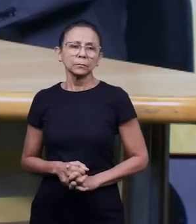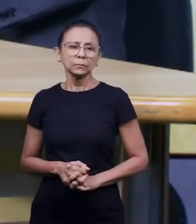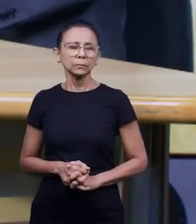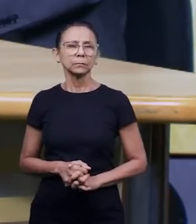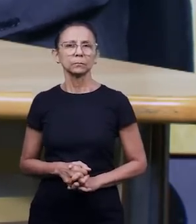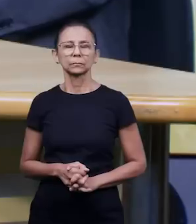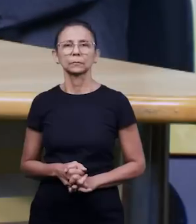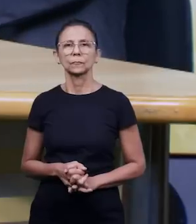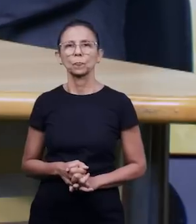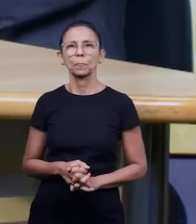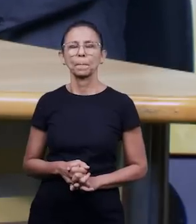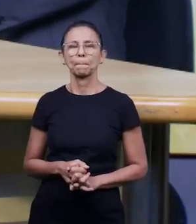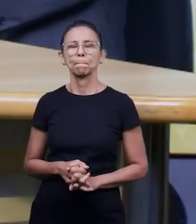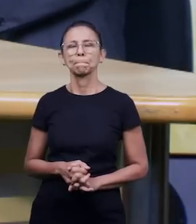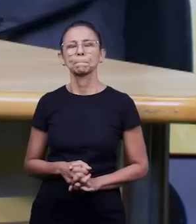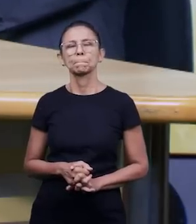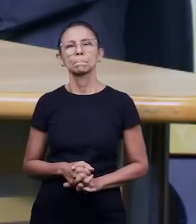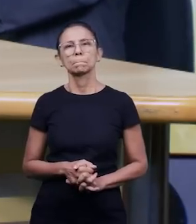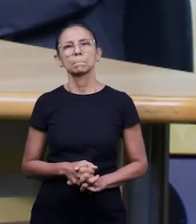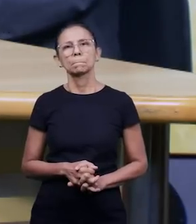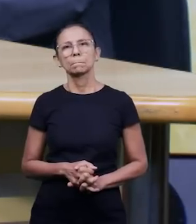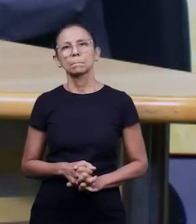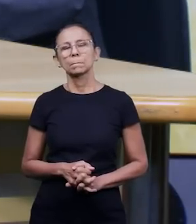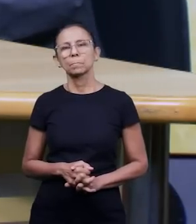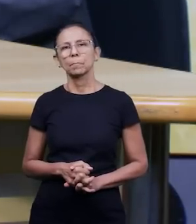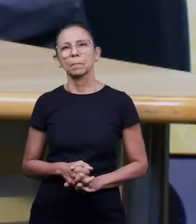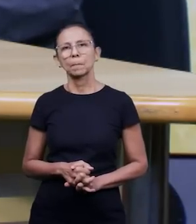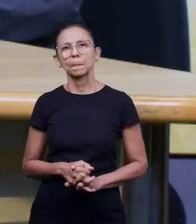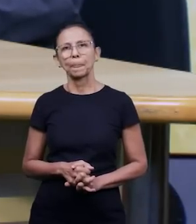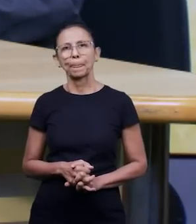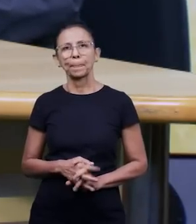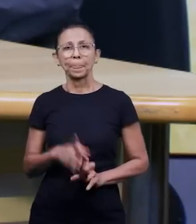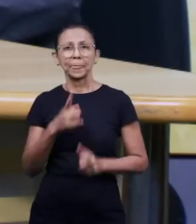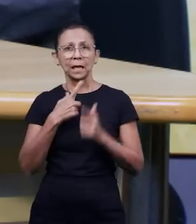com o delegado. E eu ir lá? Vou nada.